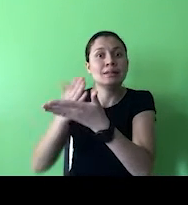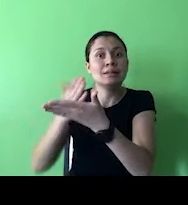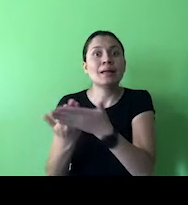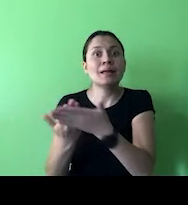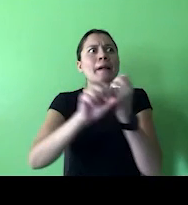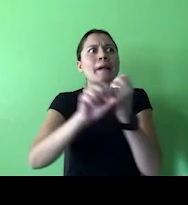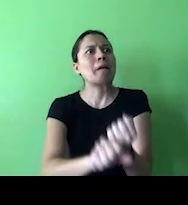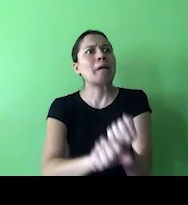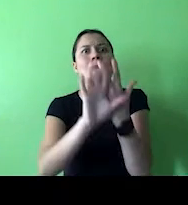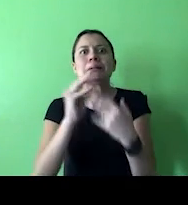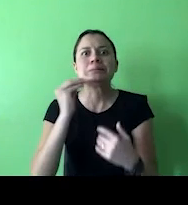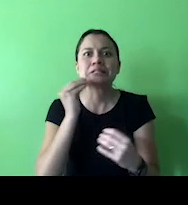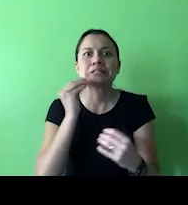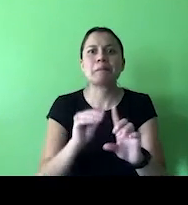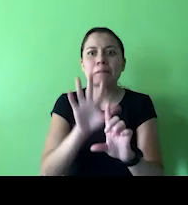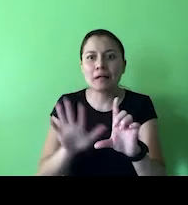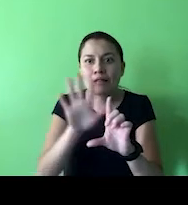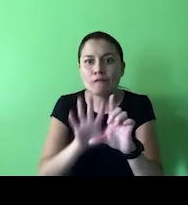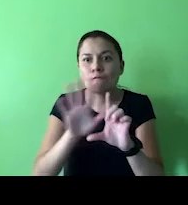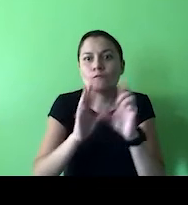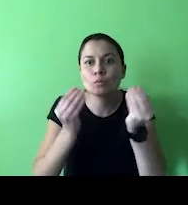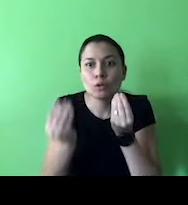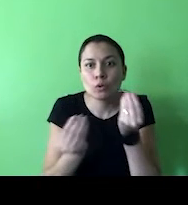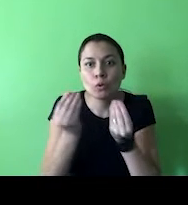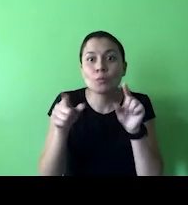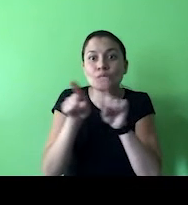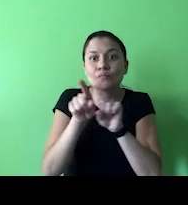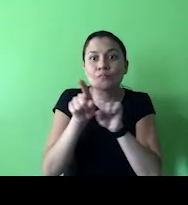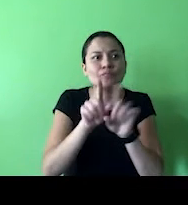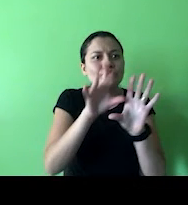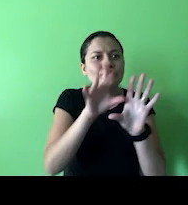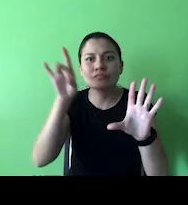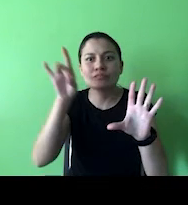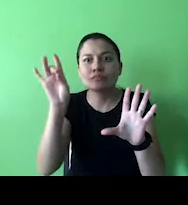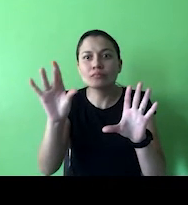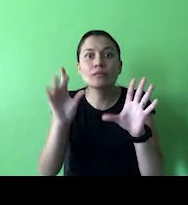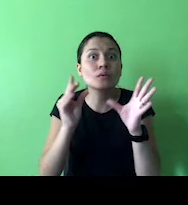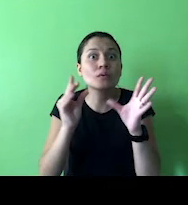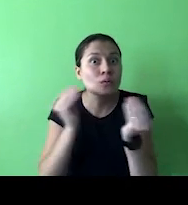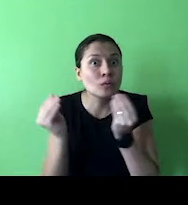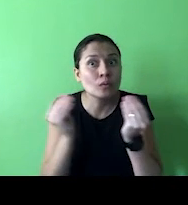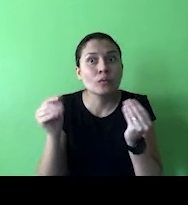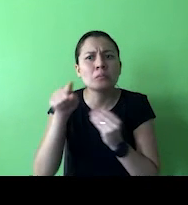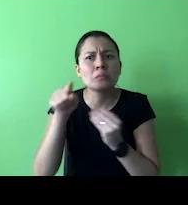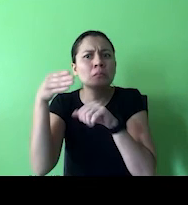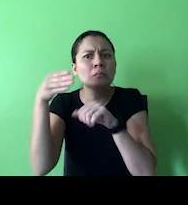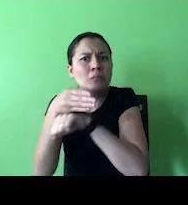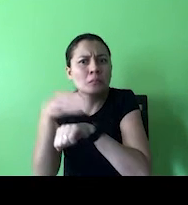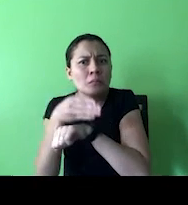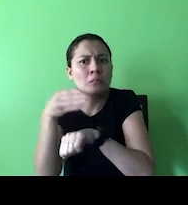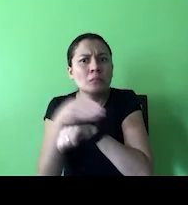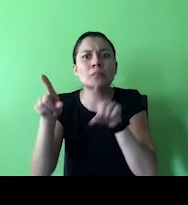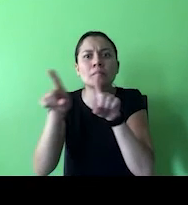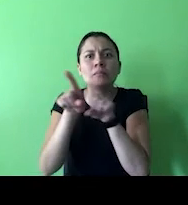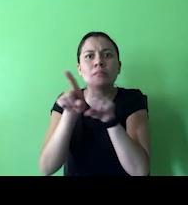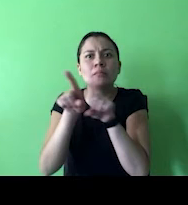testar plataformas, é, como compartilhar, como manter visível o participante,